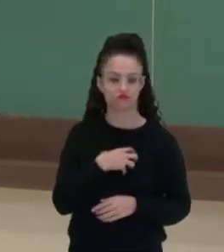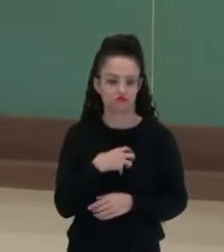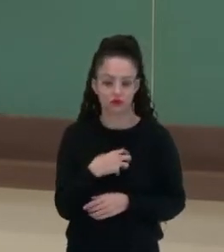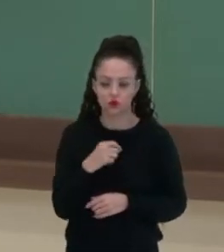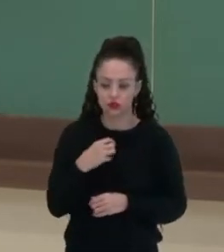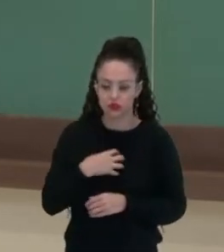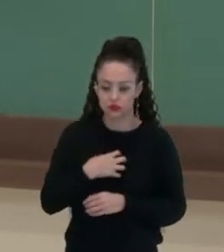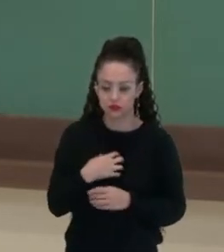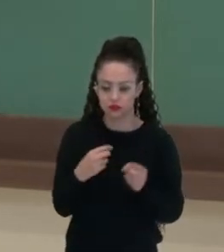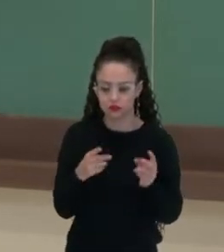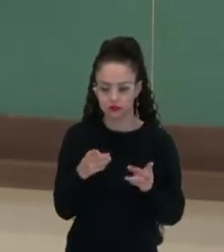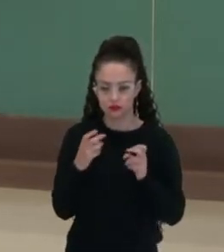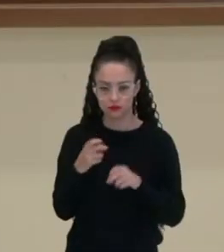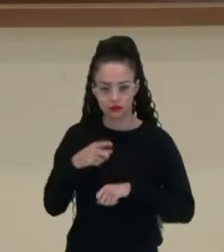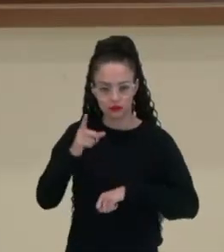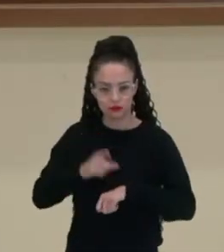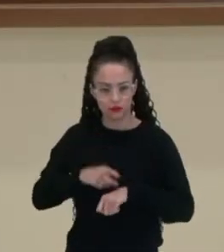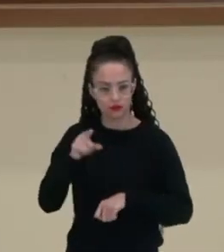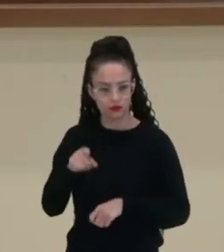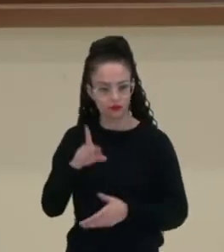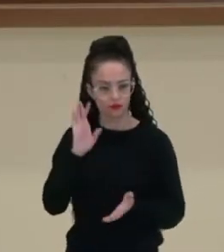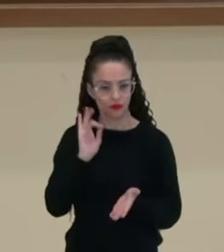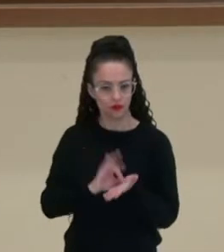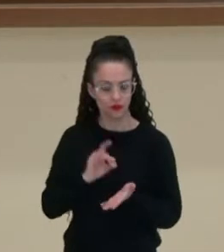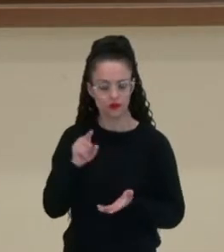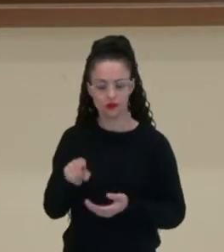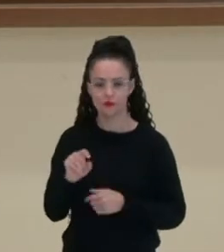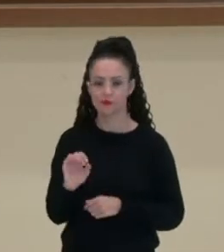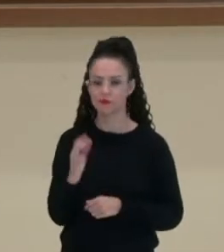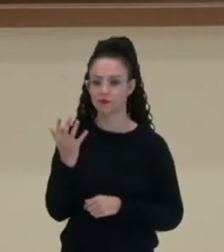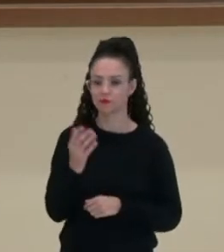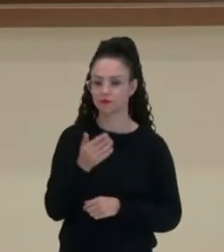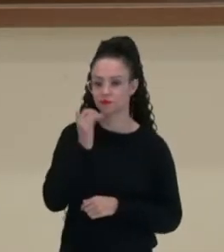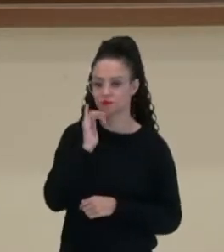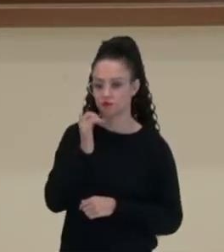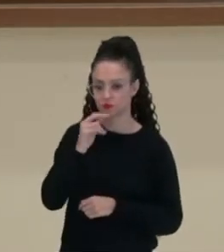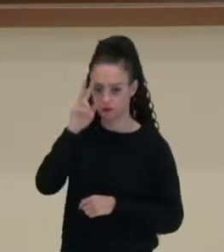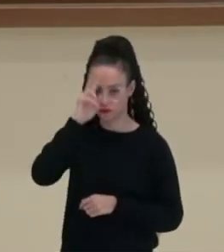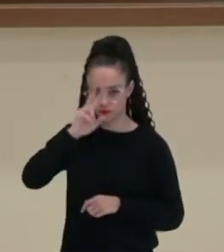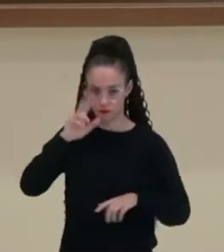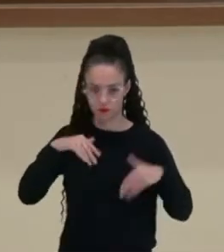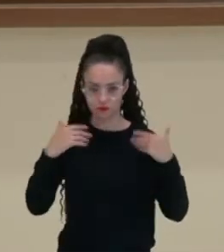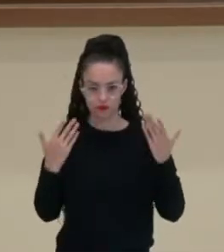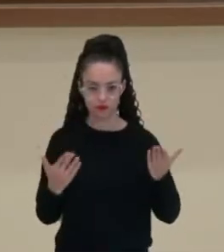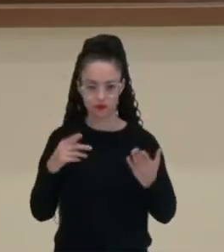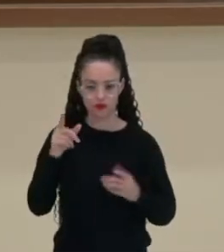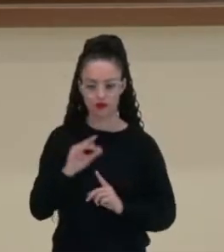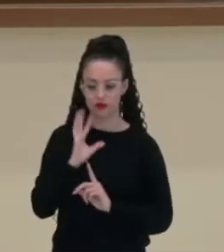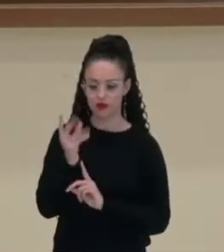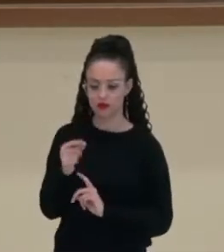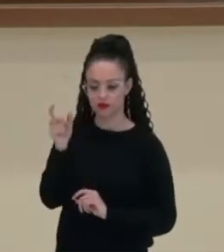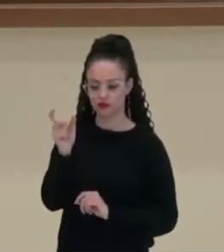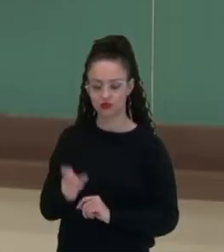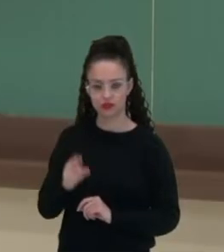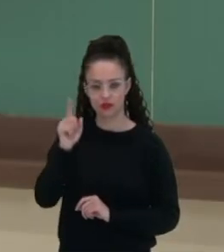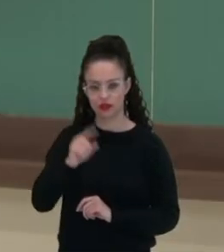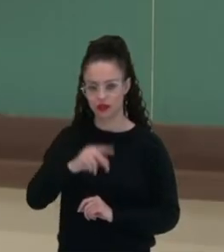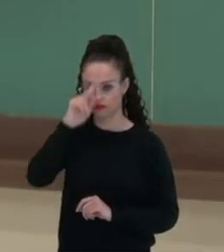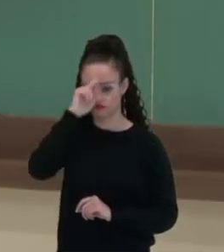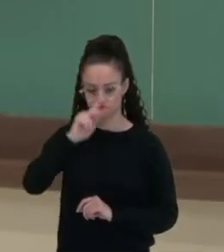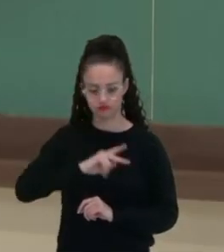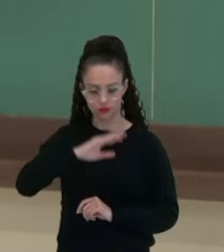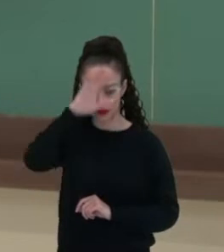ele percebeu da sua realidade, né? E ele quer contar essa história pra gente. Então, o artista, ele é autodidata,